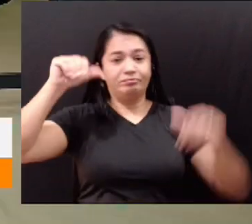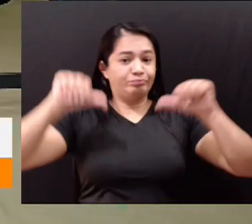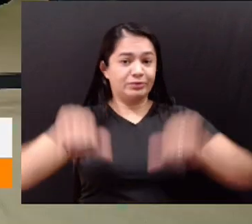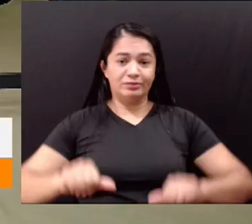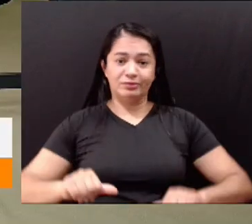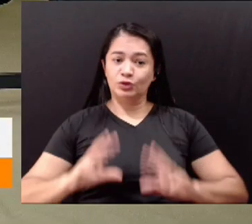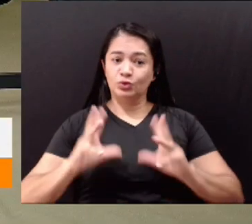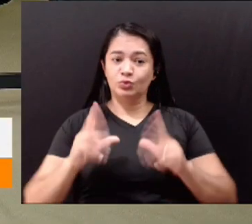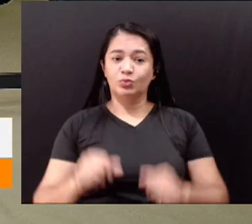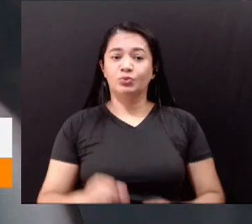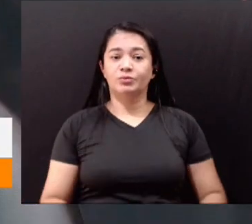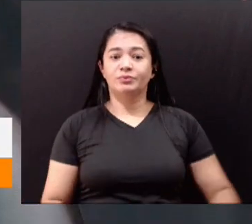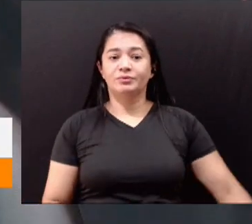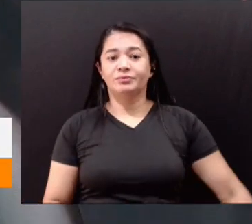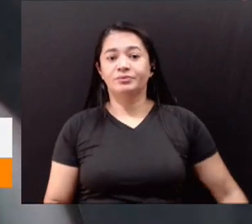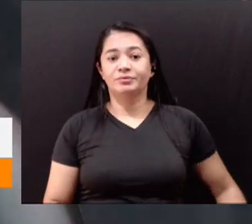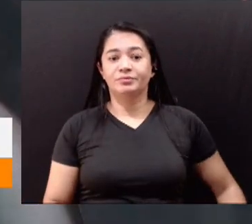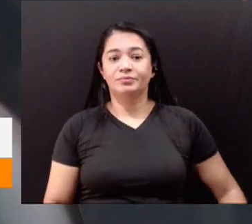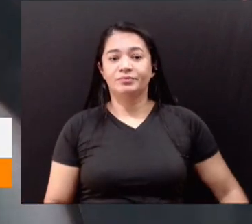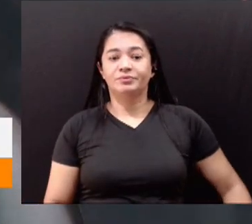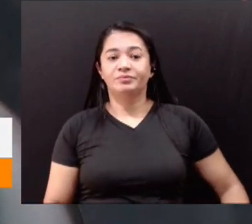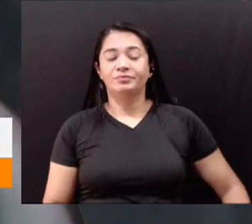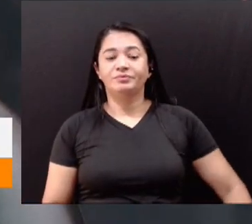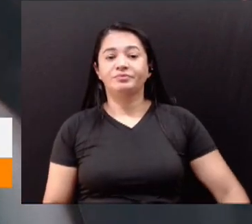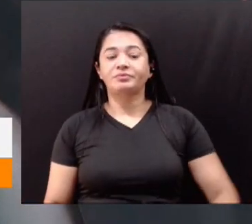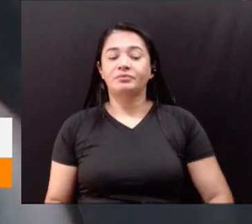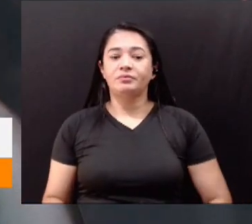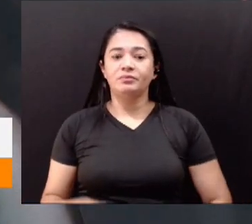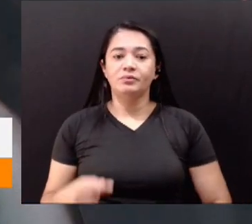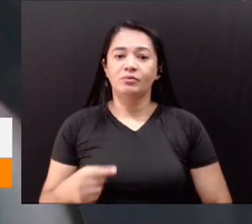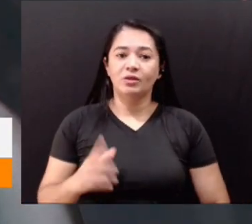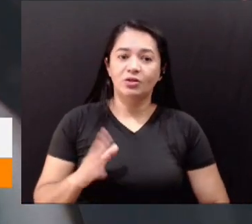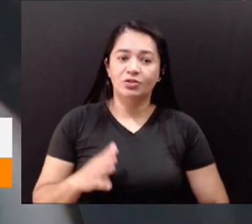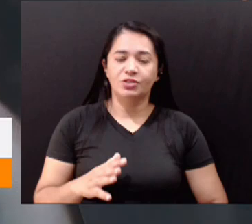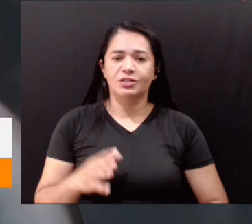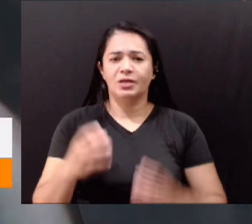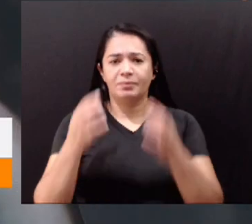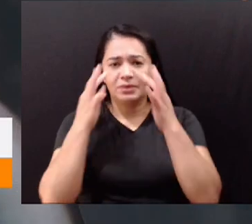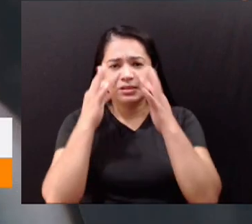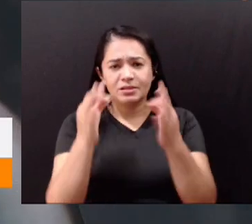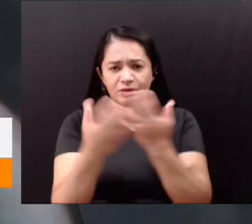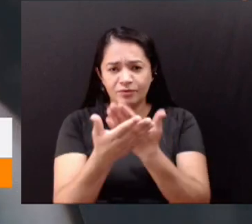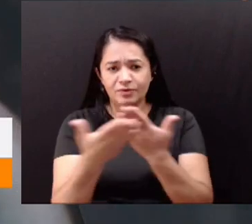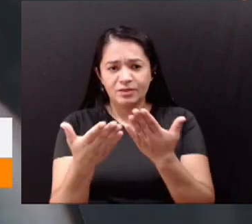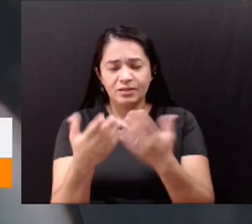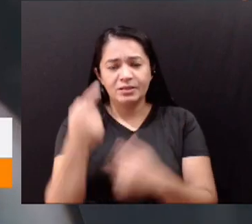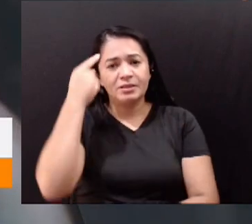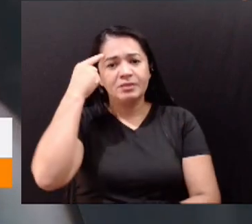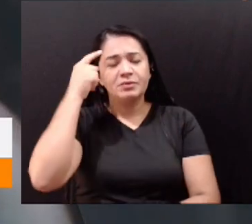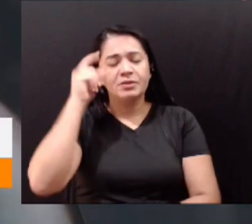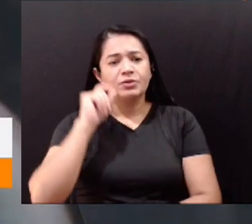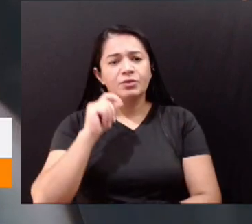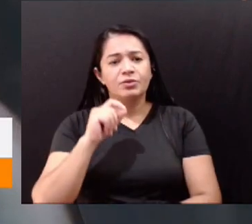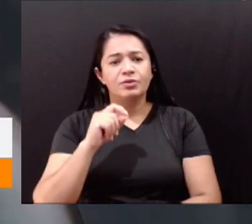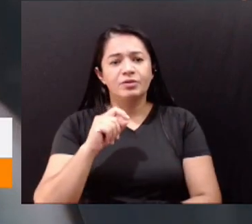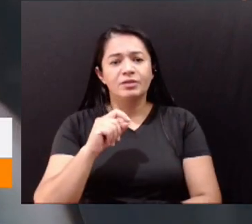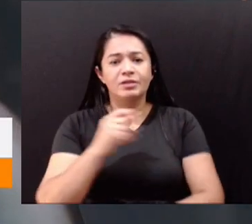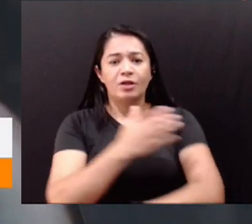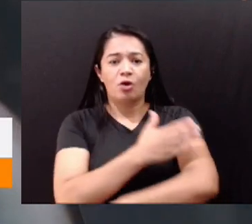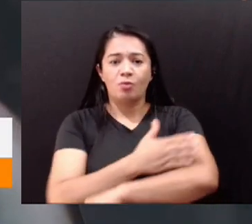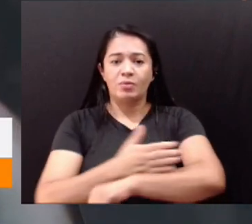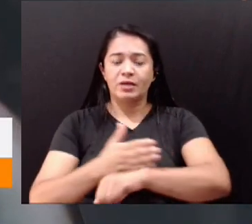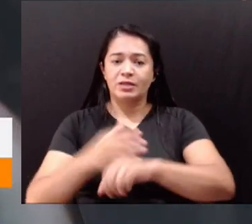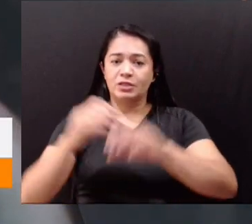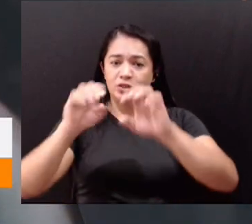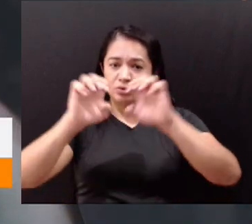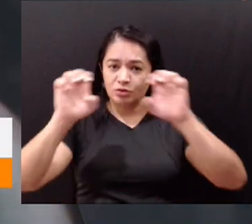Exatamente, né, Lívia? Eu estou ouvindo vocês e estou pensando aqui na questão de ter uma rotina estruturada, né? Uhum.